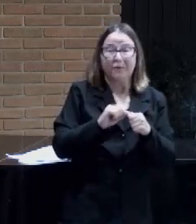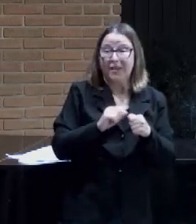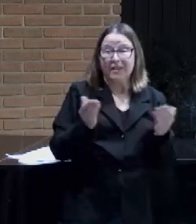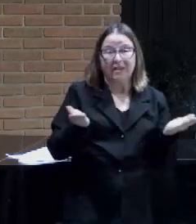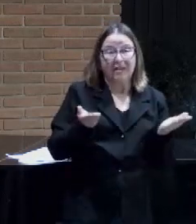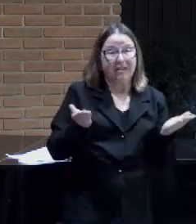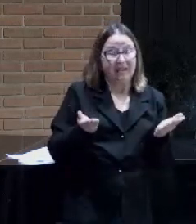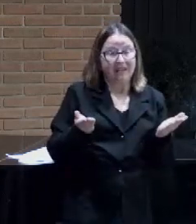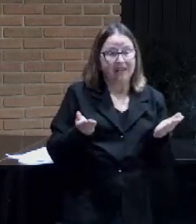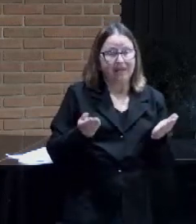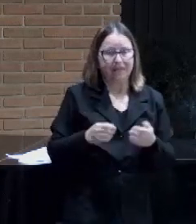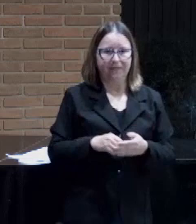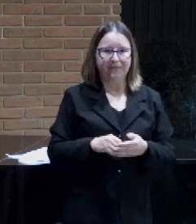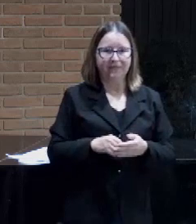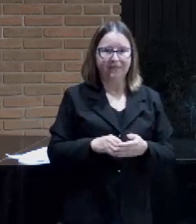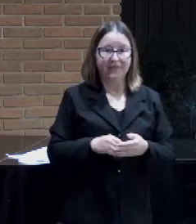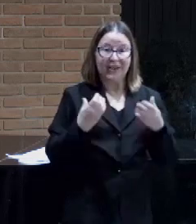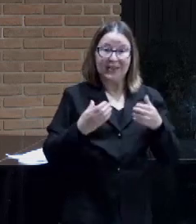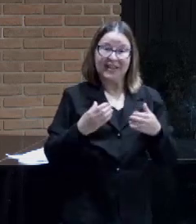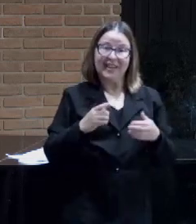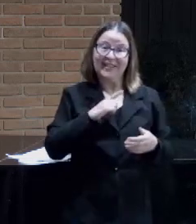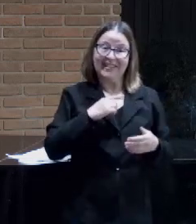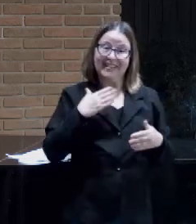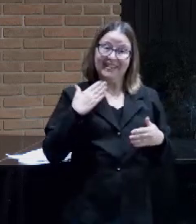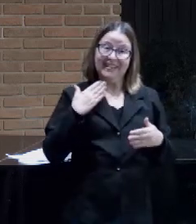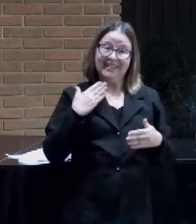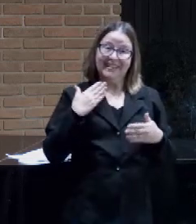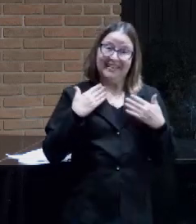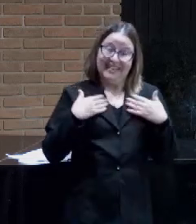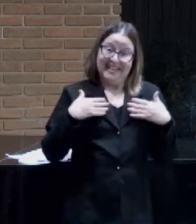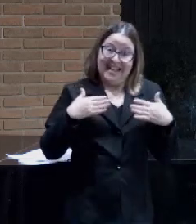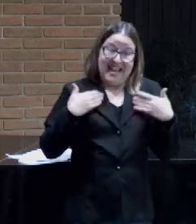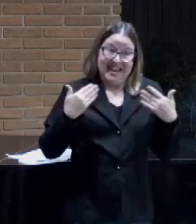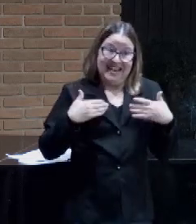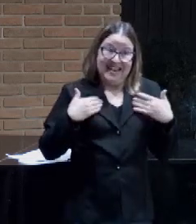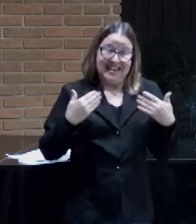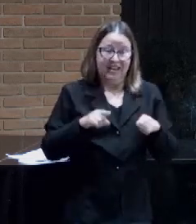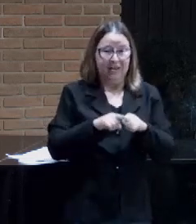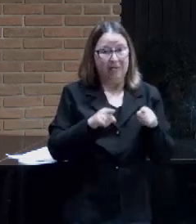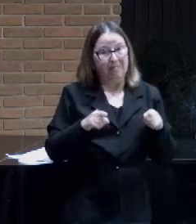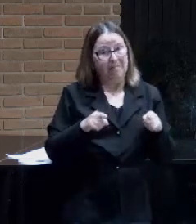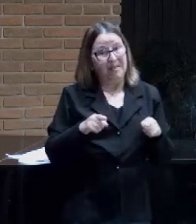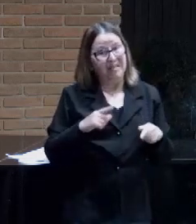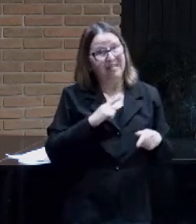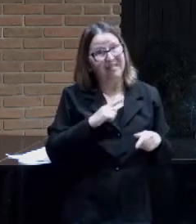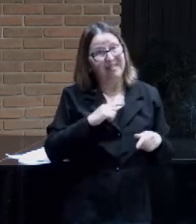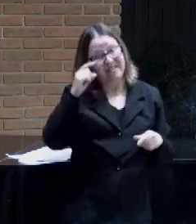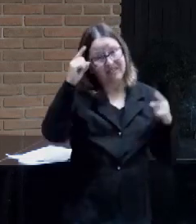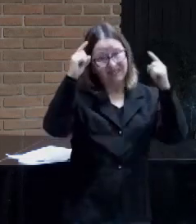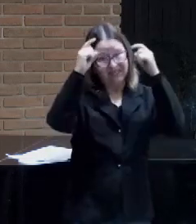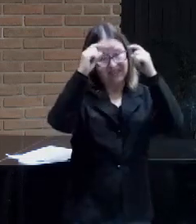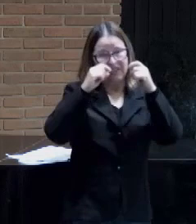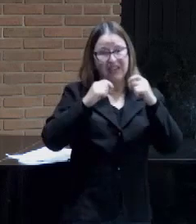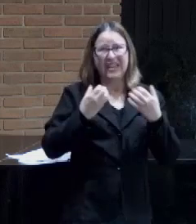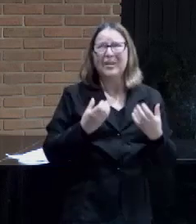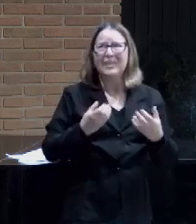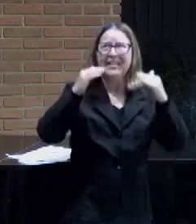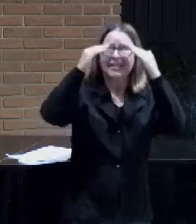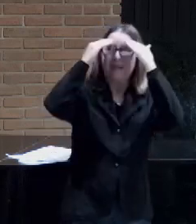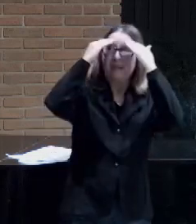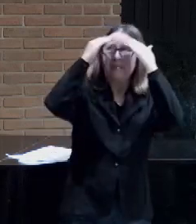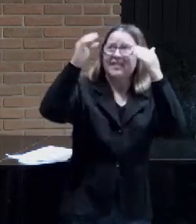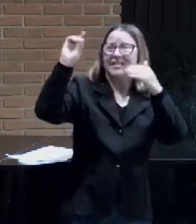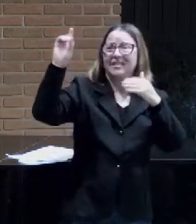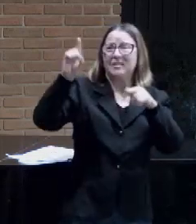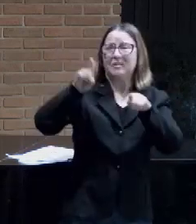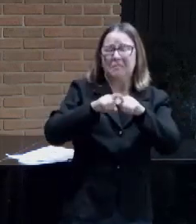consigo. Eu quero ter contentamento, mas eu tenho dificuldade muitas das vezes. Eu quero obedecer ao Senhor, mas o mundo é tão atrativo e às vezes eu peco